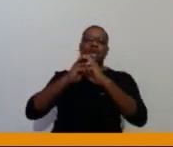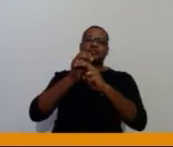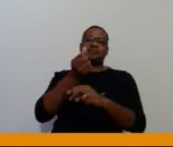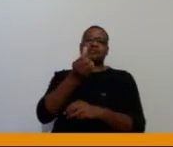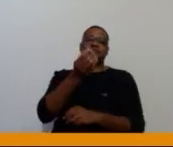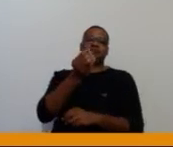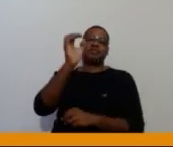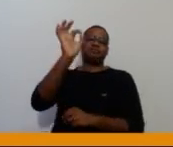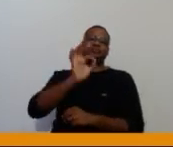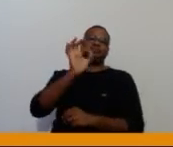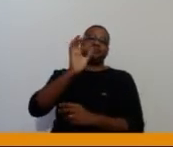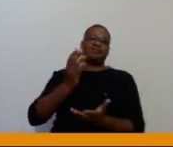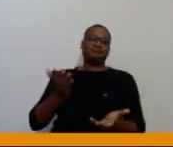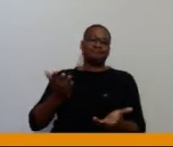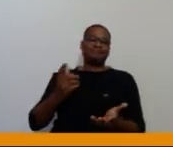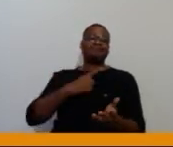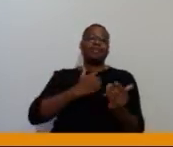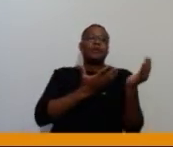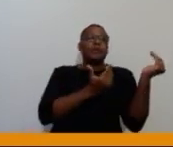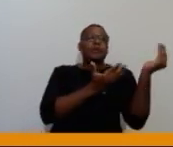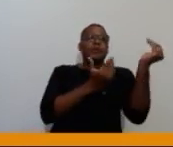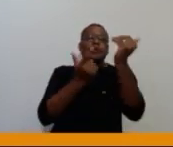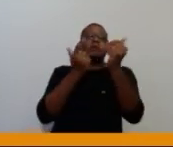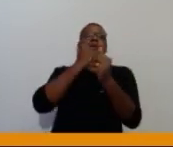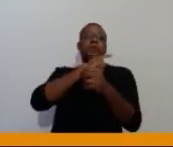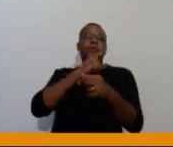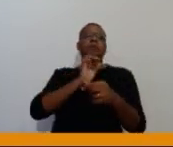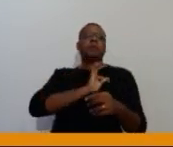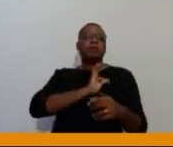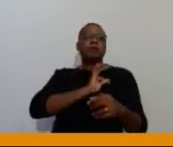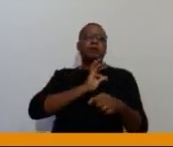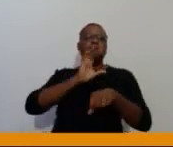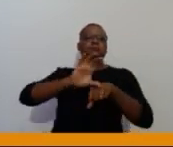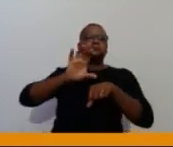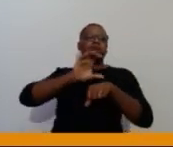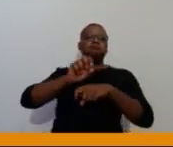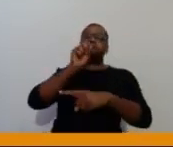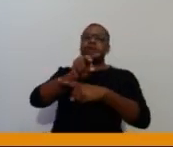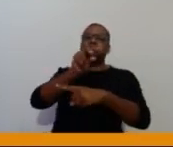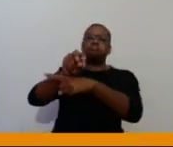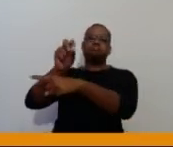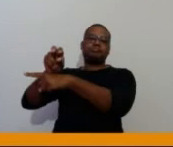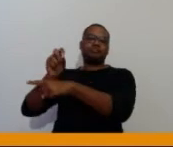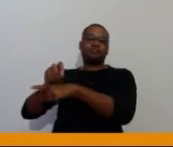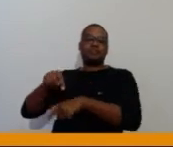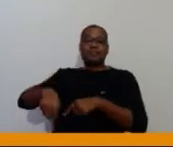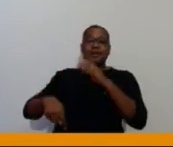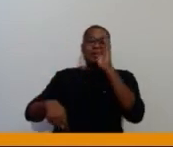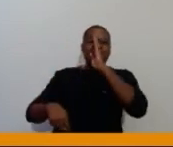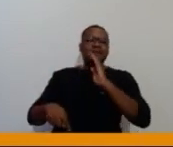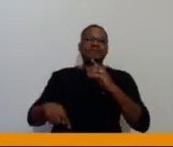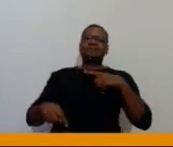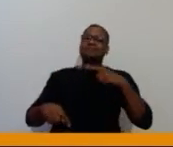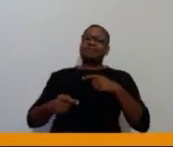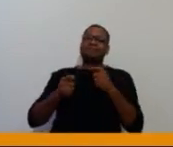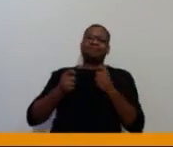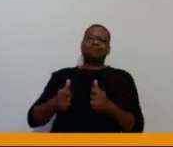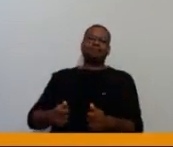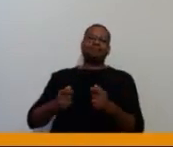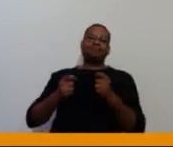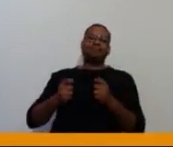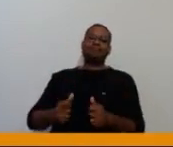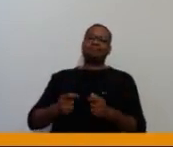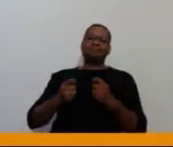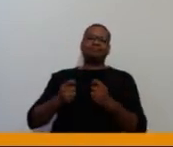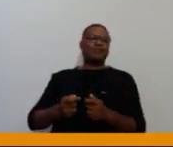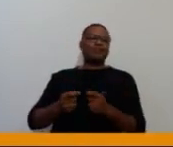forma qualificada no mercado de trabalho. Isso no Brasil ainda é muito aquém do que deveria ter. Então,